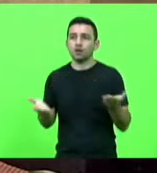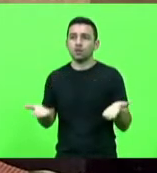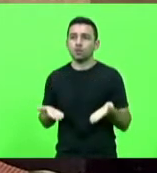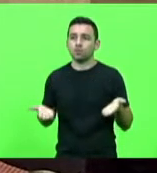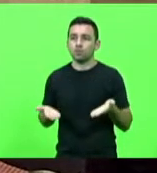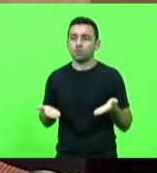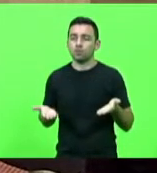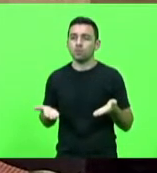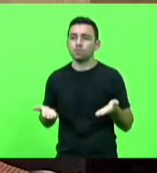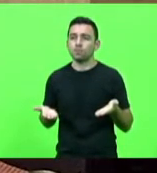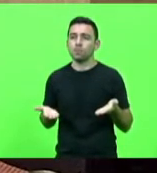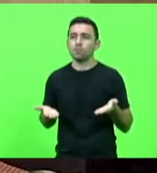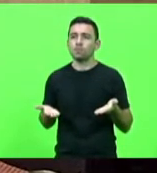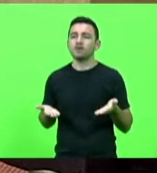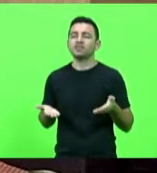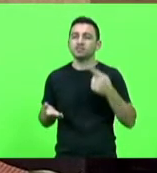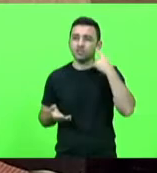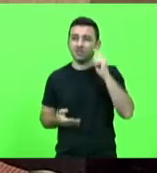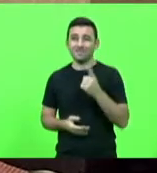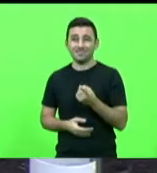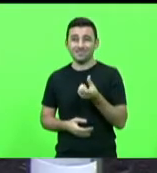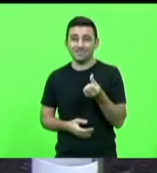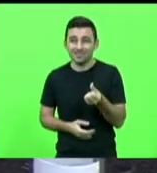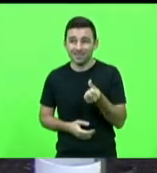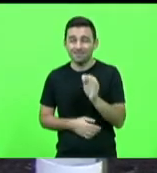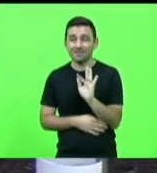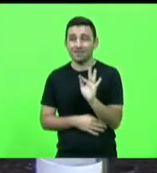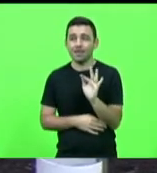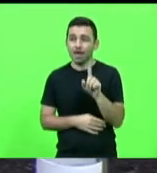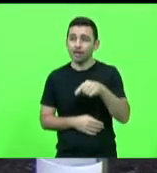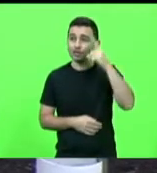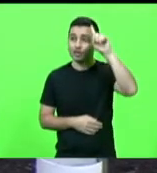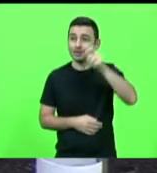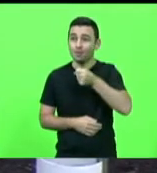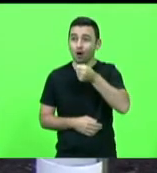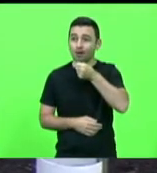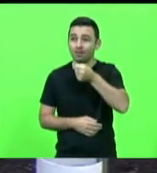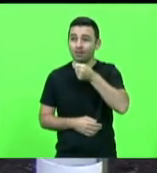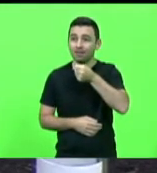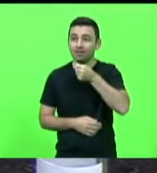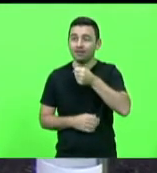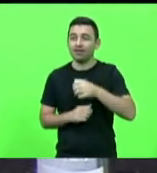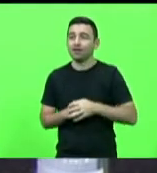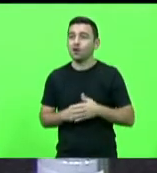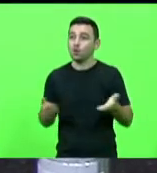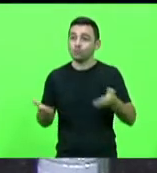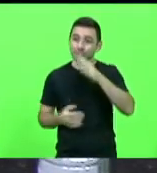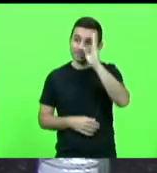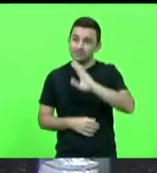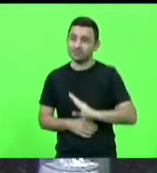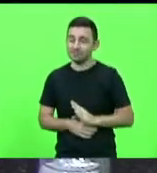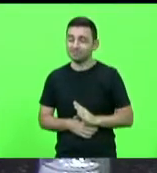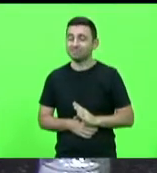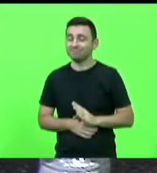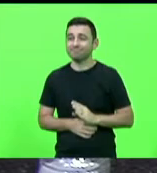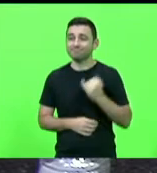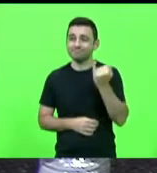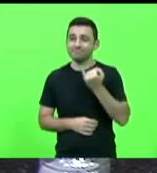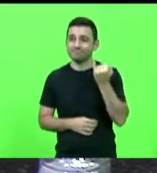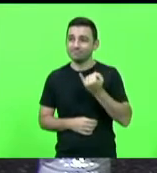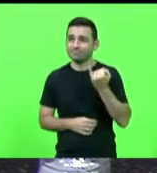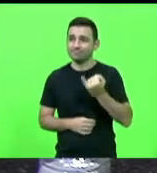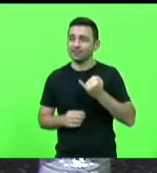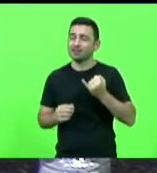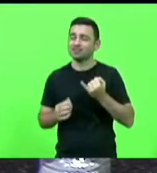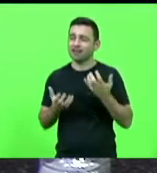que dia 16 de fevereiro é o dia do repórter. O repórter no Brasil, que faz um trabalho extraordinário na busca